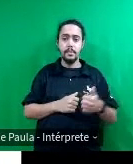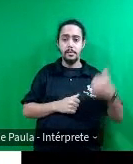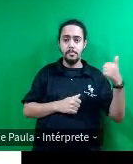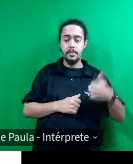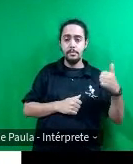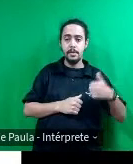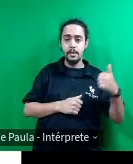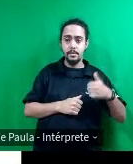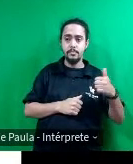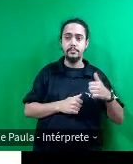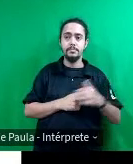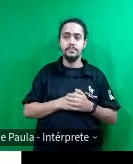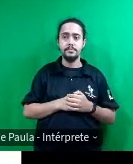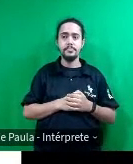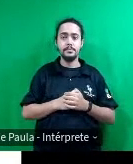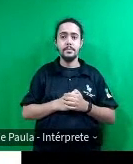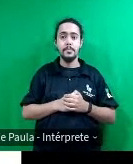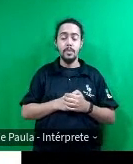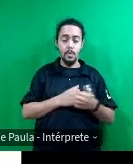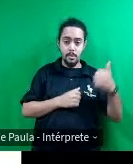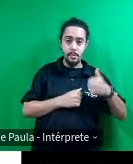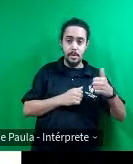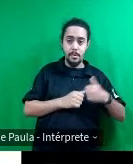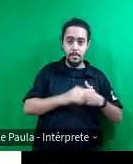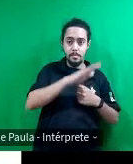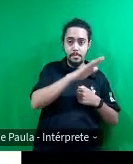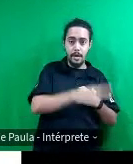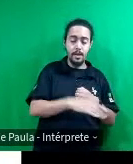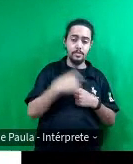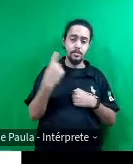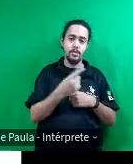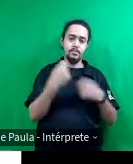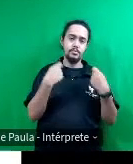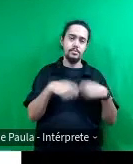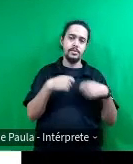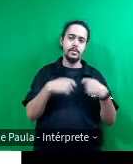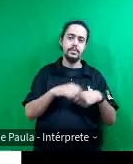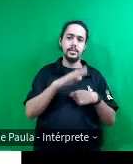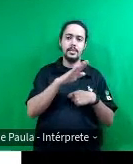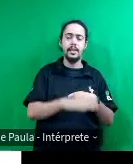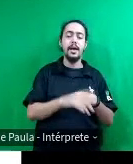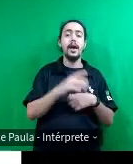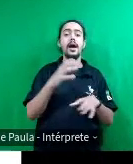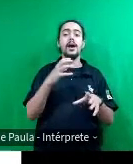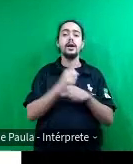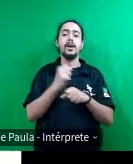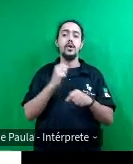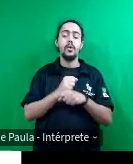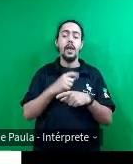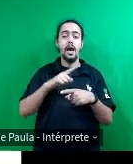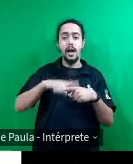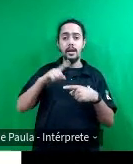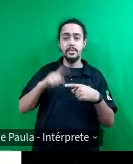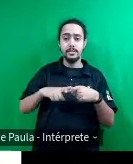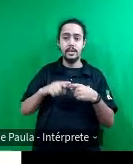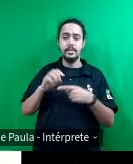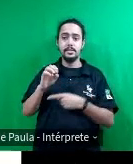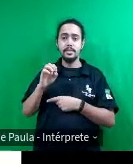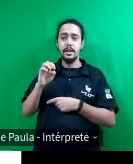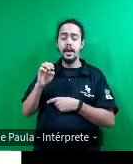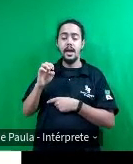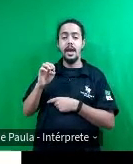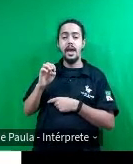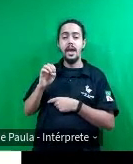primeiro passo que nós devemos dar é calcular a resistência equivalente do R1 com